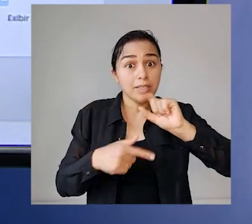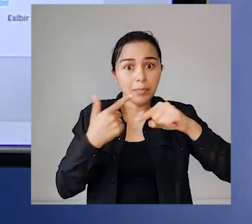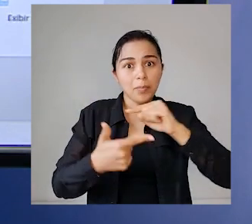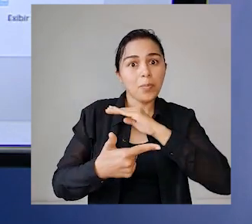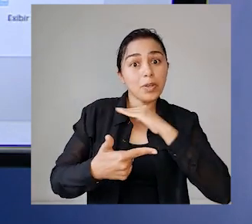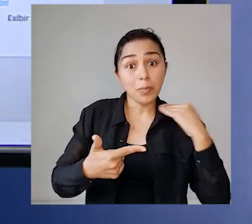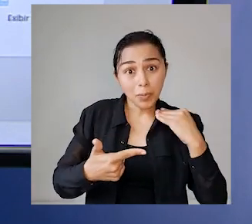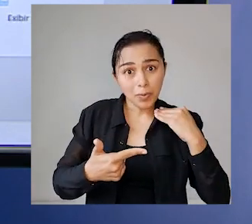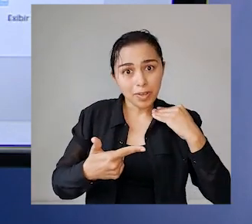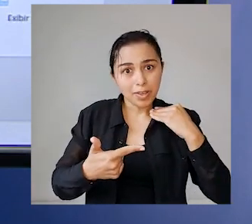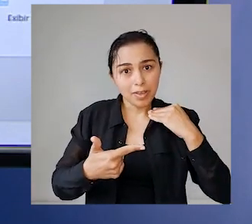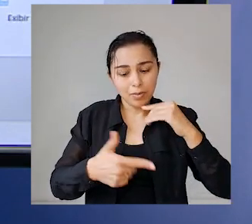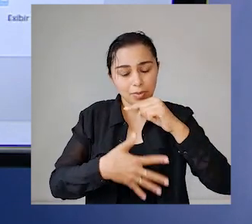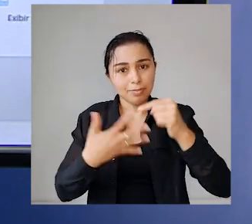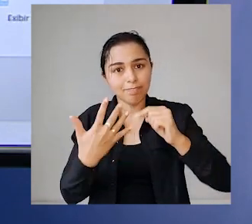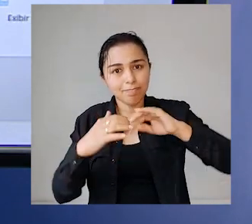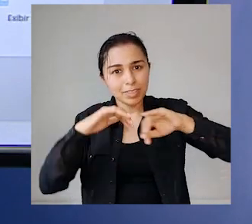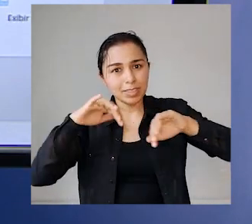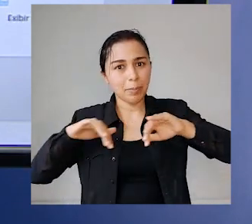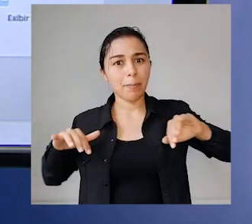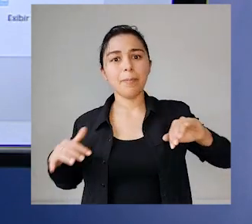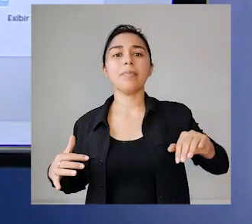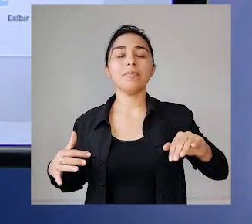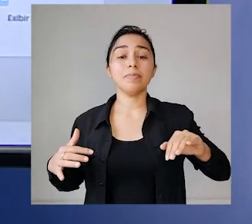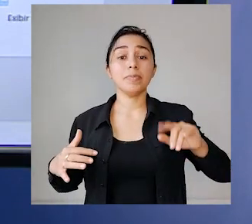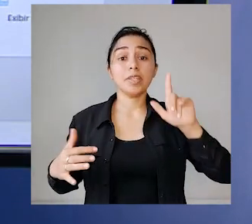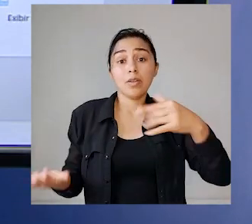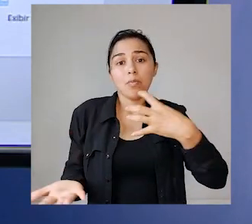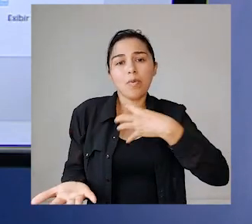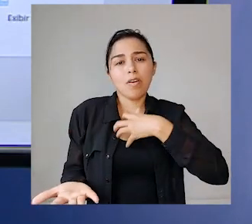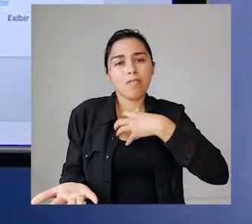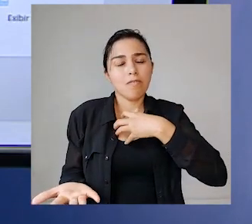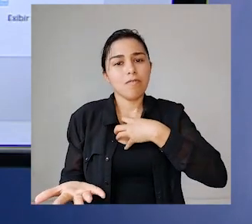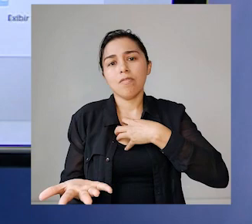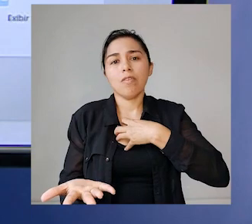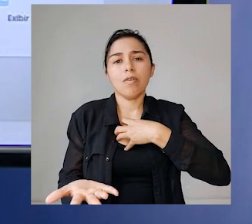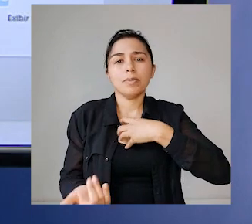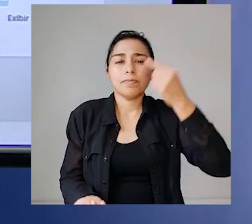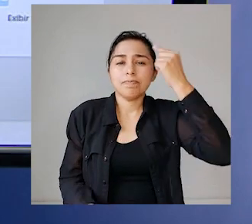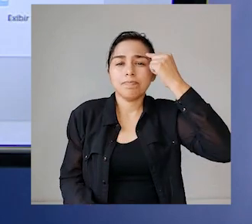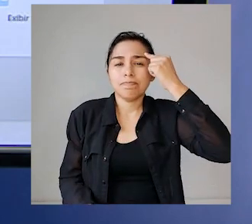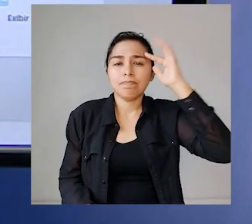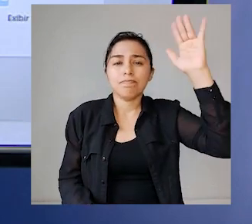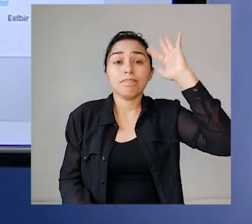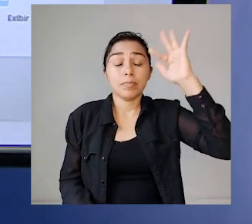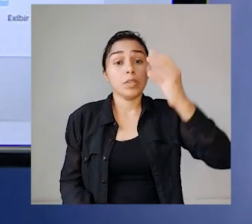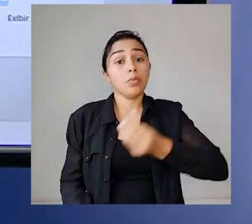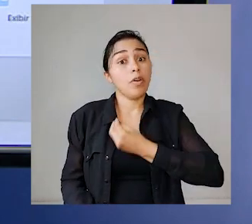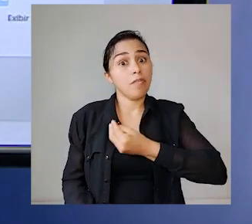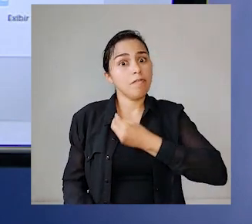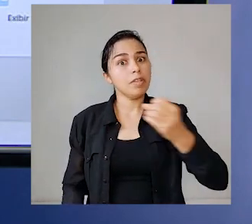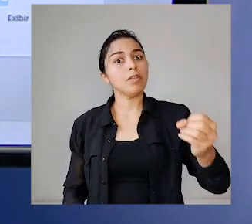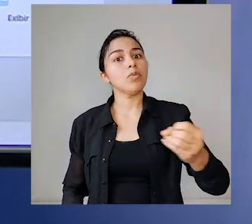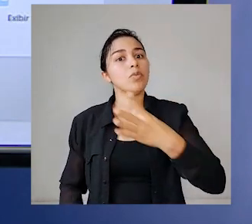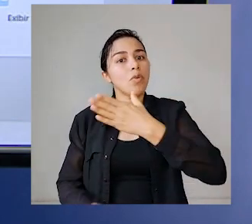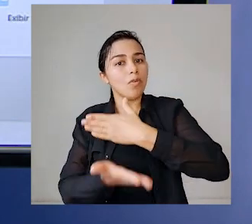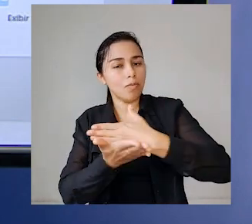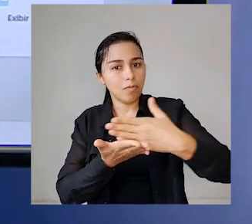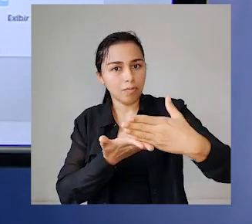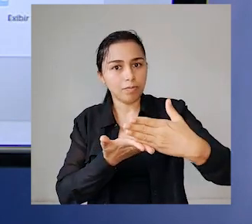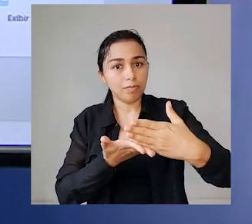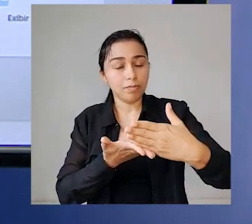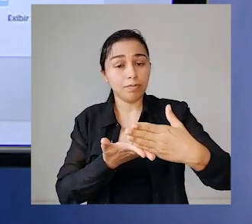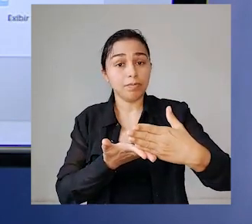separam com a chegada da morte, que era vista como o início de uma nova vida. Aponte